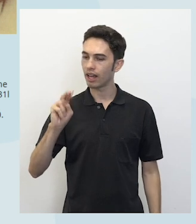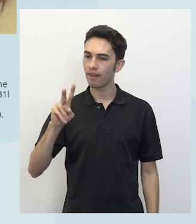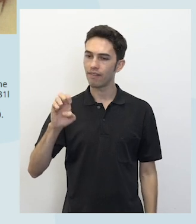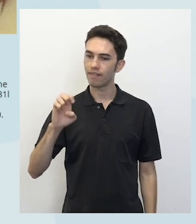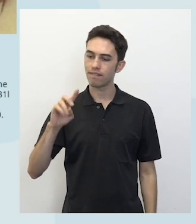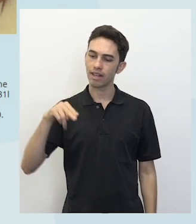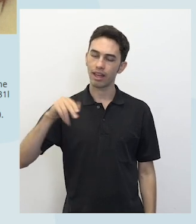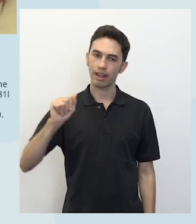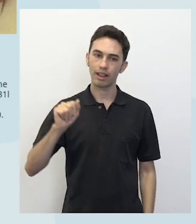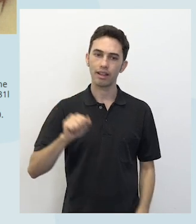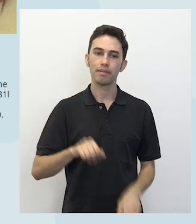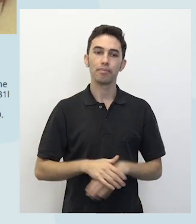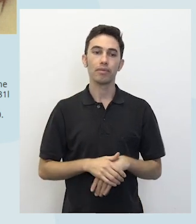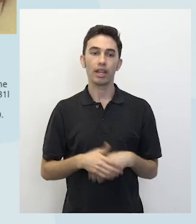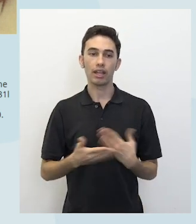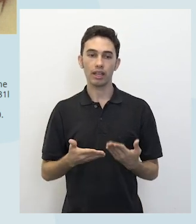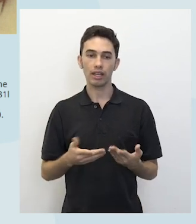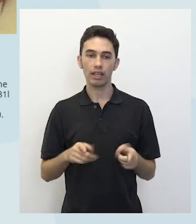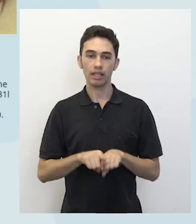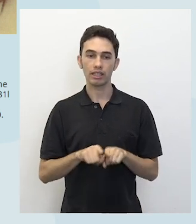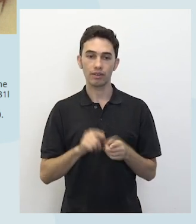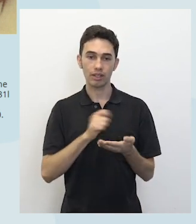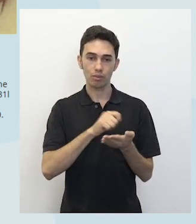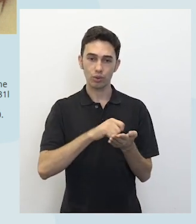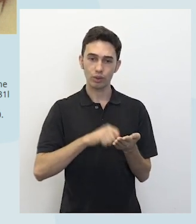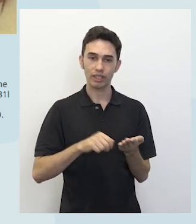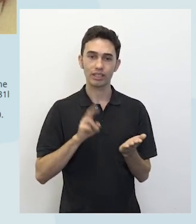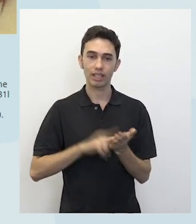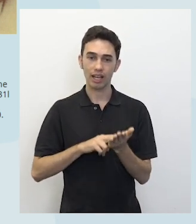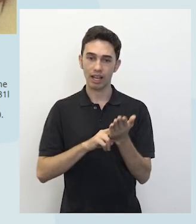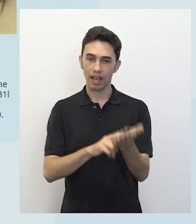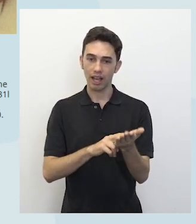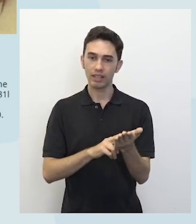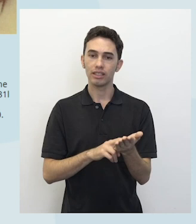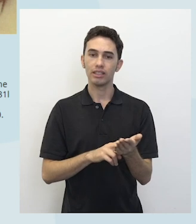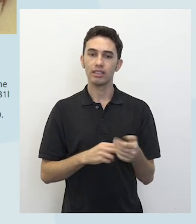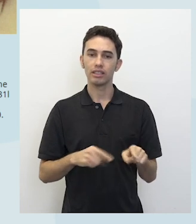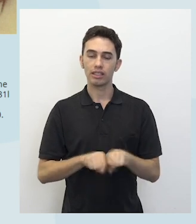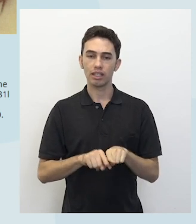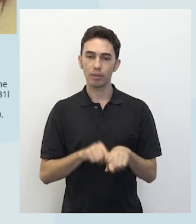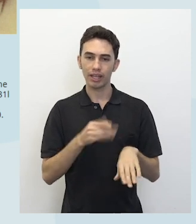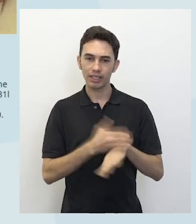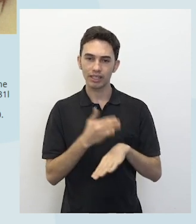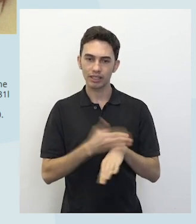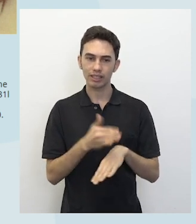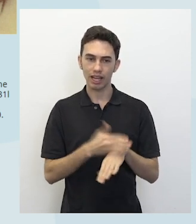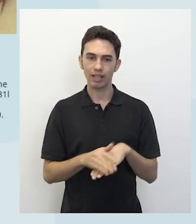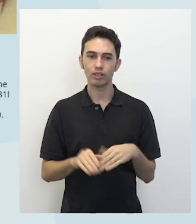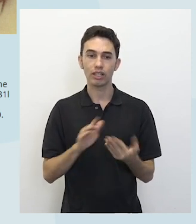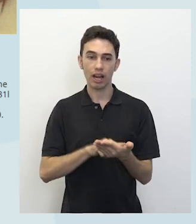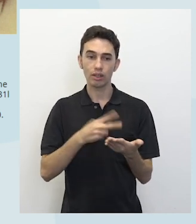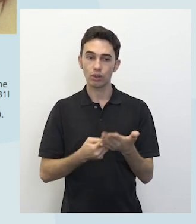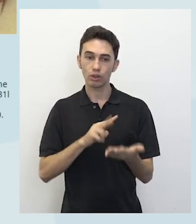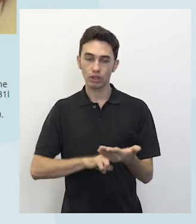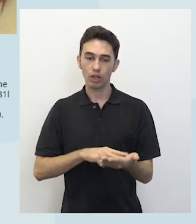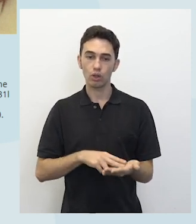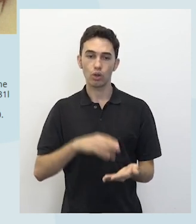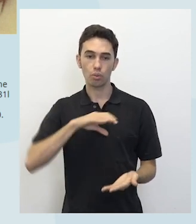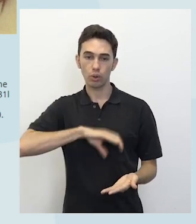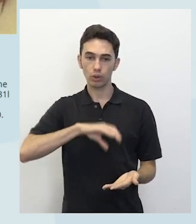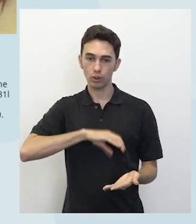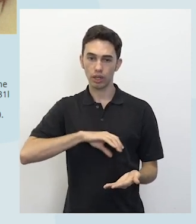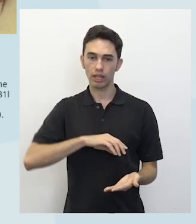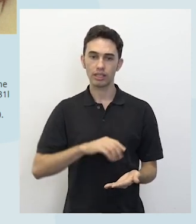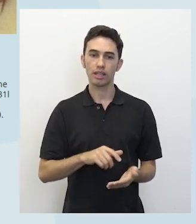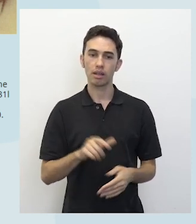o português, parisina, agora eu não sei falar inglês, você fala que você fala melhor que eu. De Lord Byron. Isso, termina então a leitura agora. Que é o